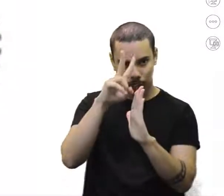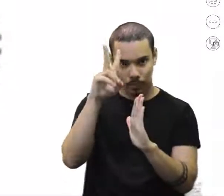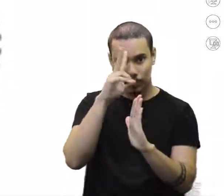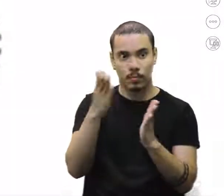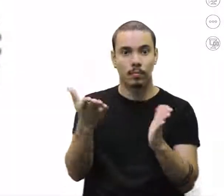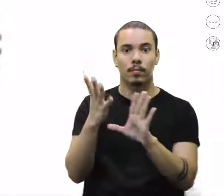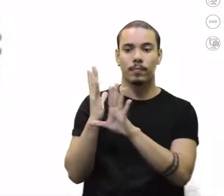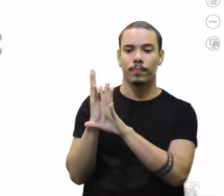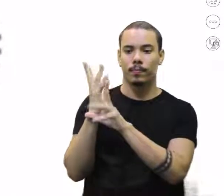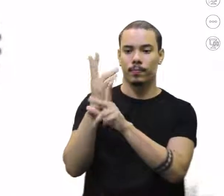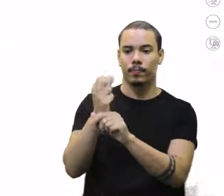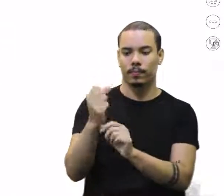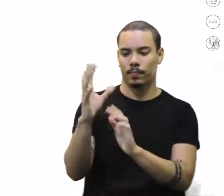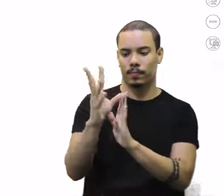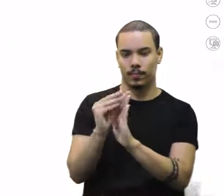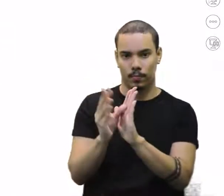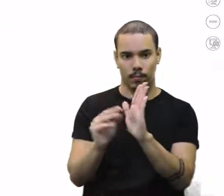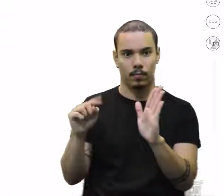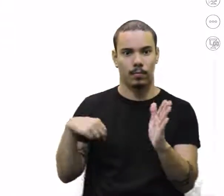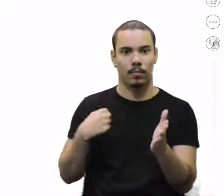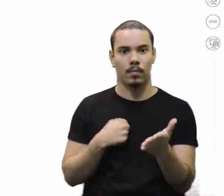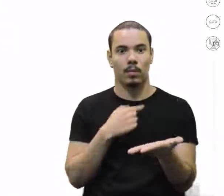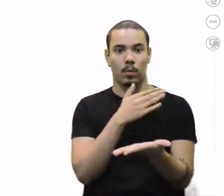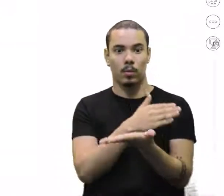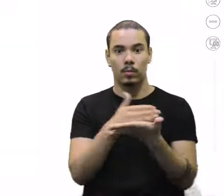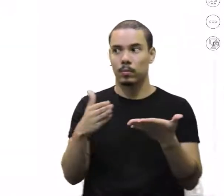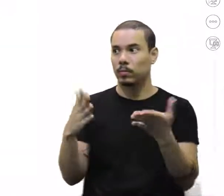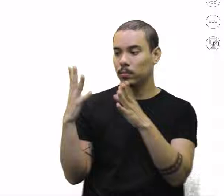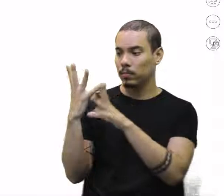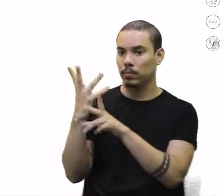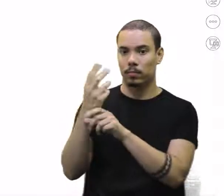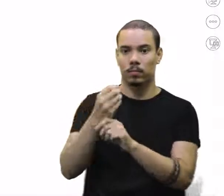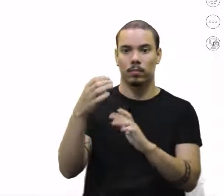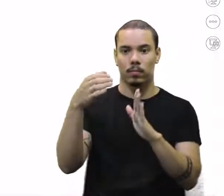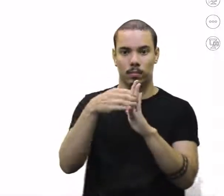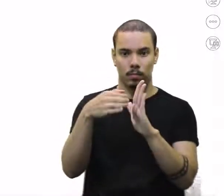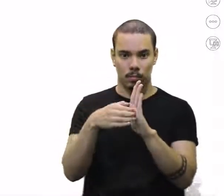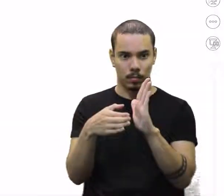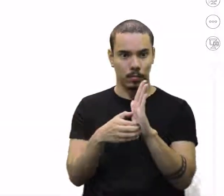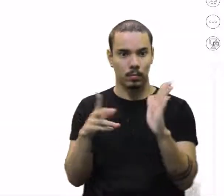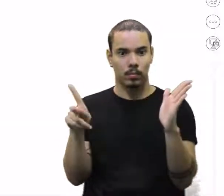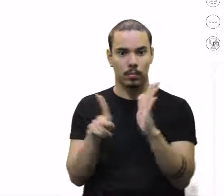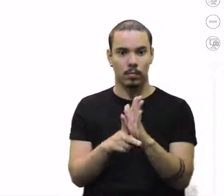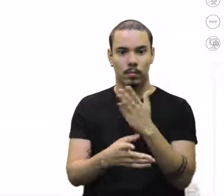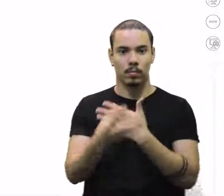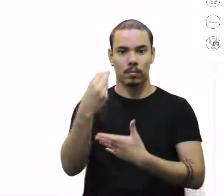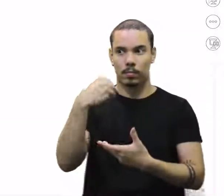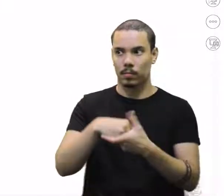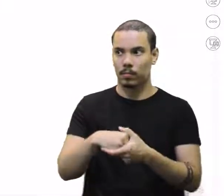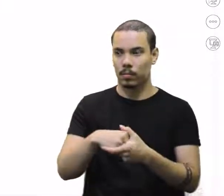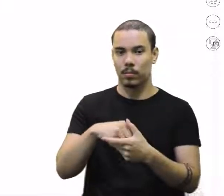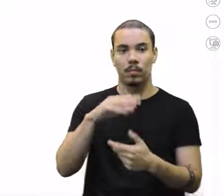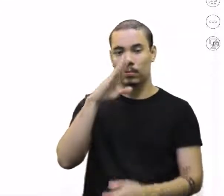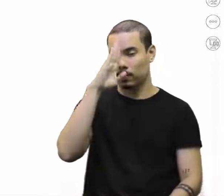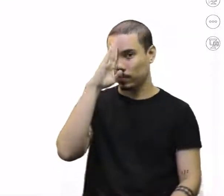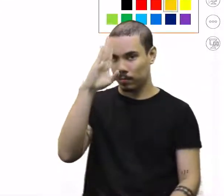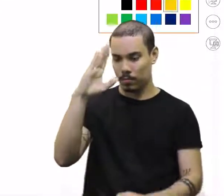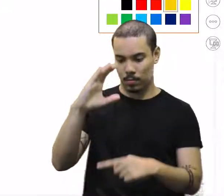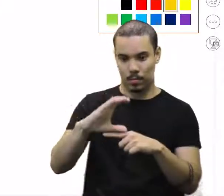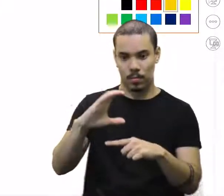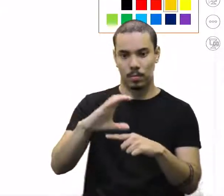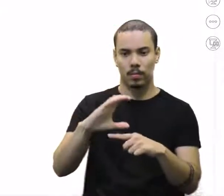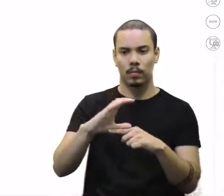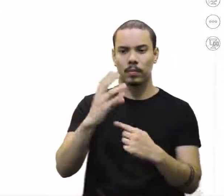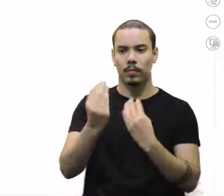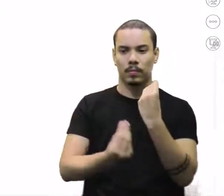revisão de conteúdo, nós vamos começar revisando a parte de classificação dos carbonos quando eles